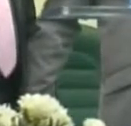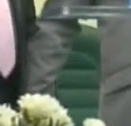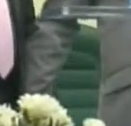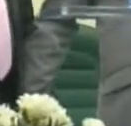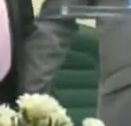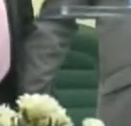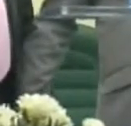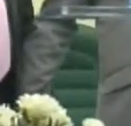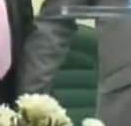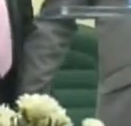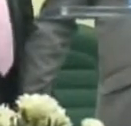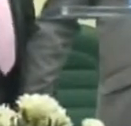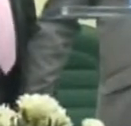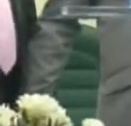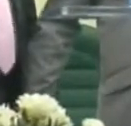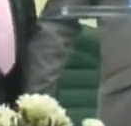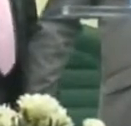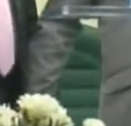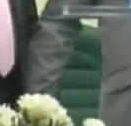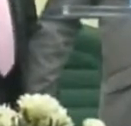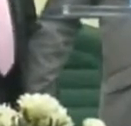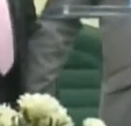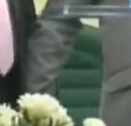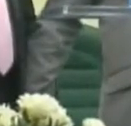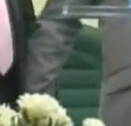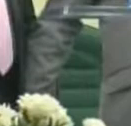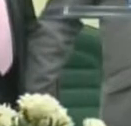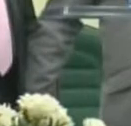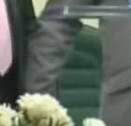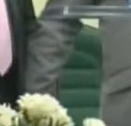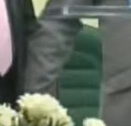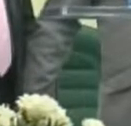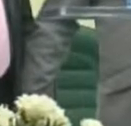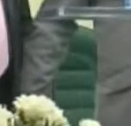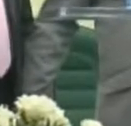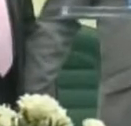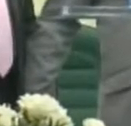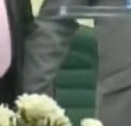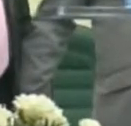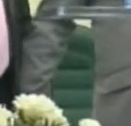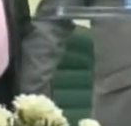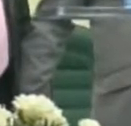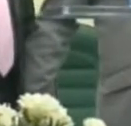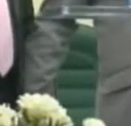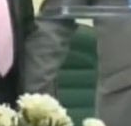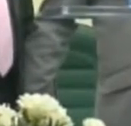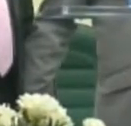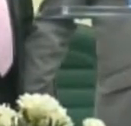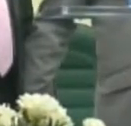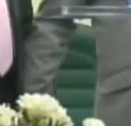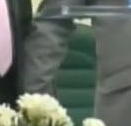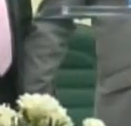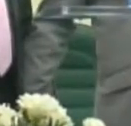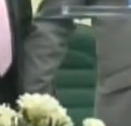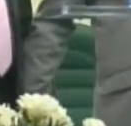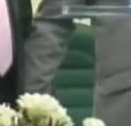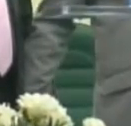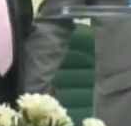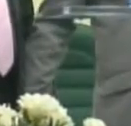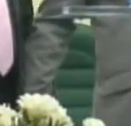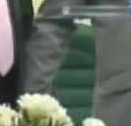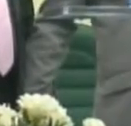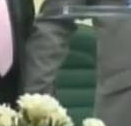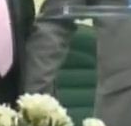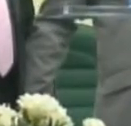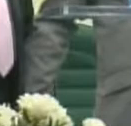esses demônio que tem infestados lares E essas famílias repreender o demônio do vício